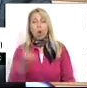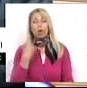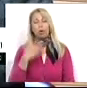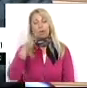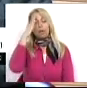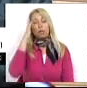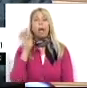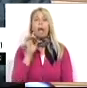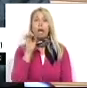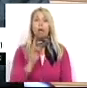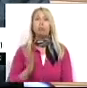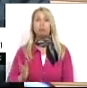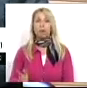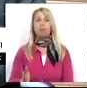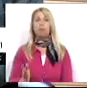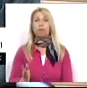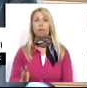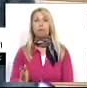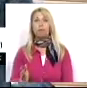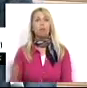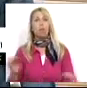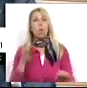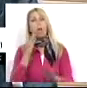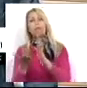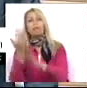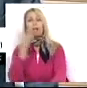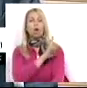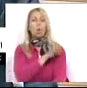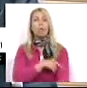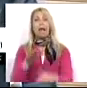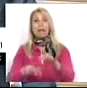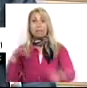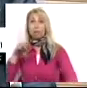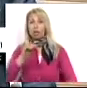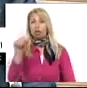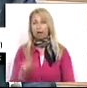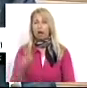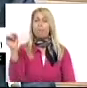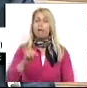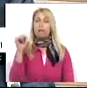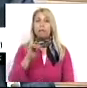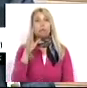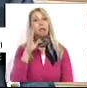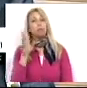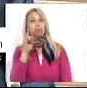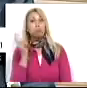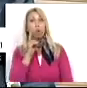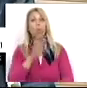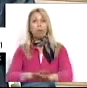importante não era esvaziar as competências das Assembleias Distritais, mas sim procurar reforçar os meios